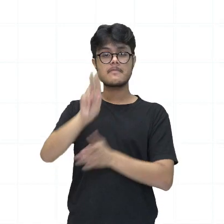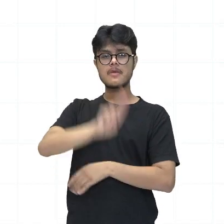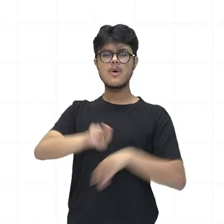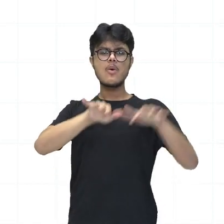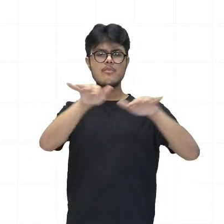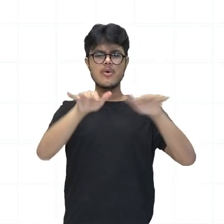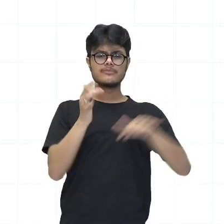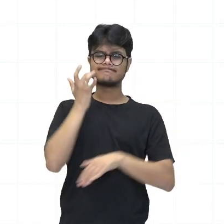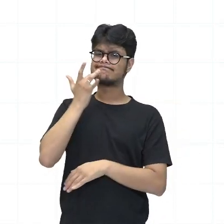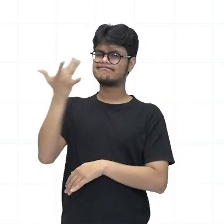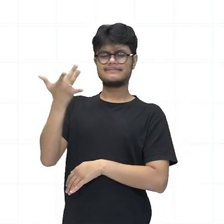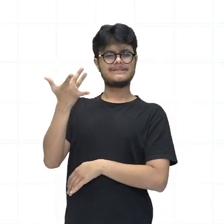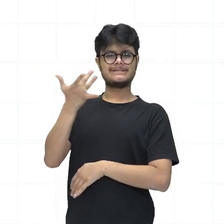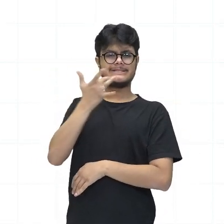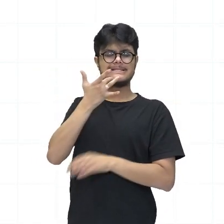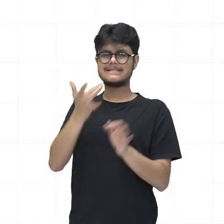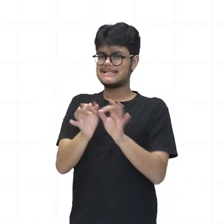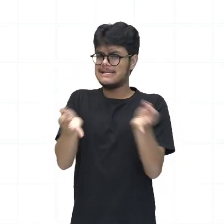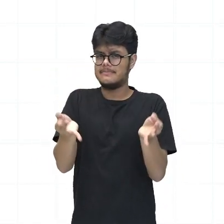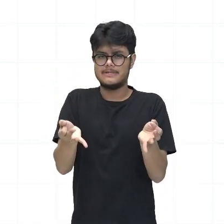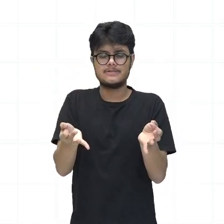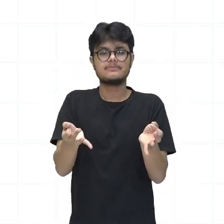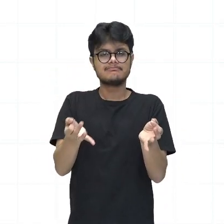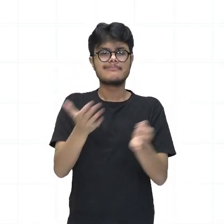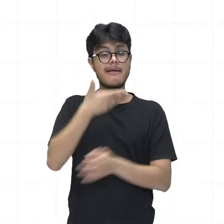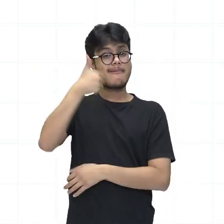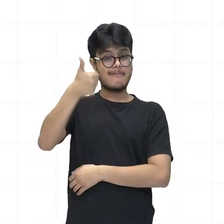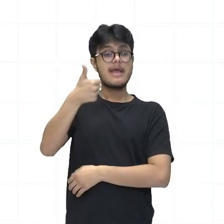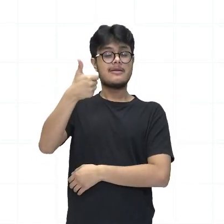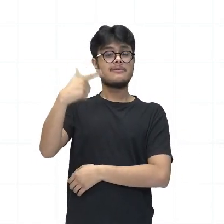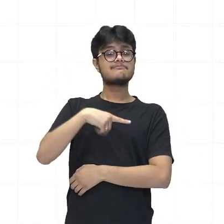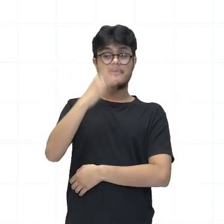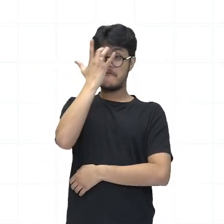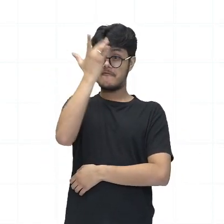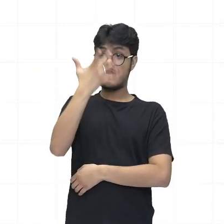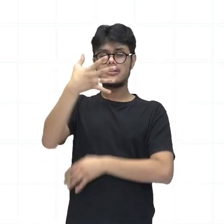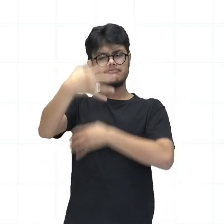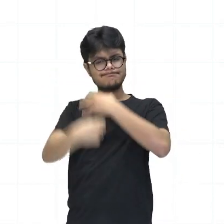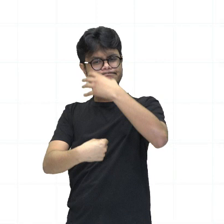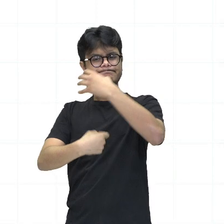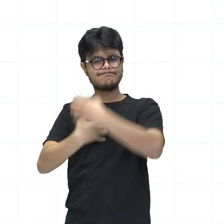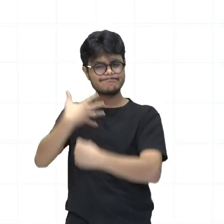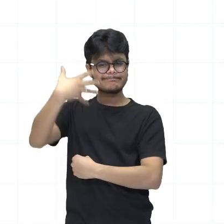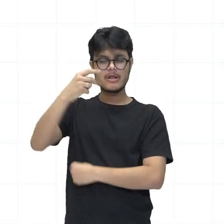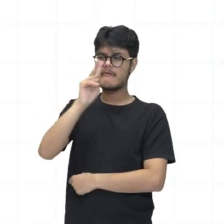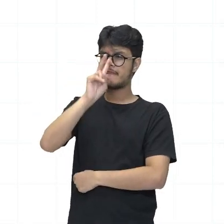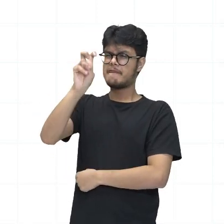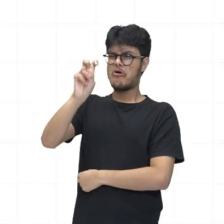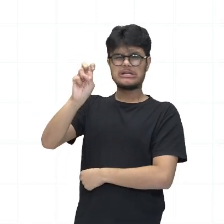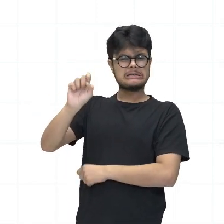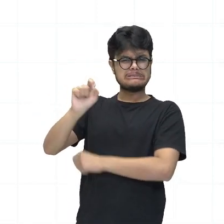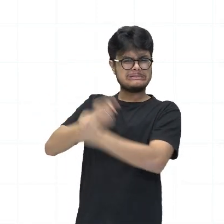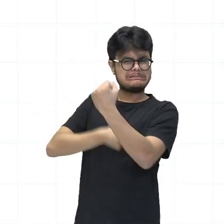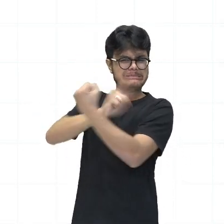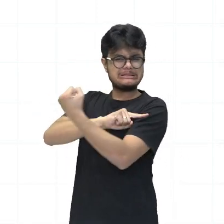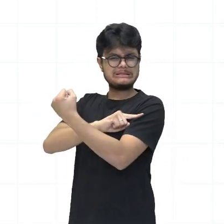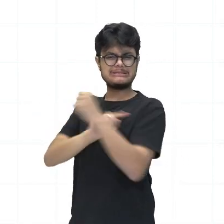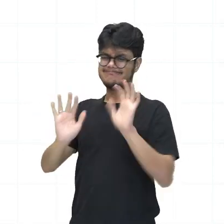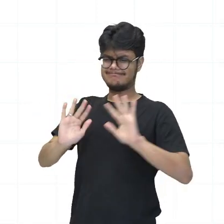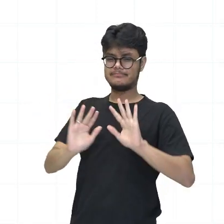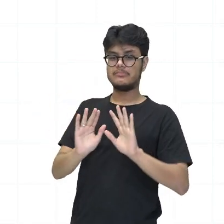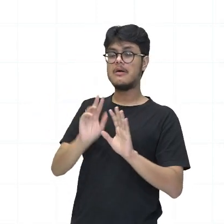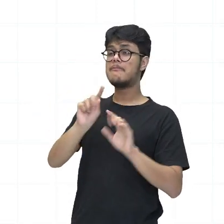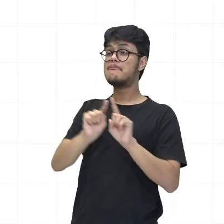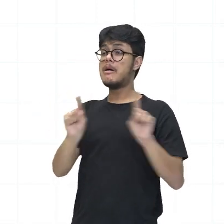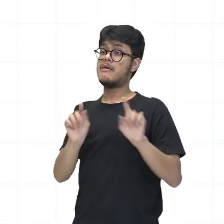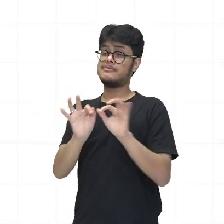tornar mais cômodo, mais fácil, né? Ou reduzir a força necessária para deslocar